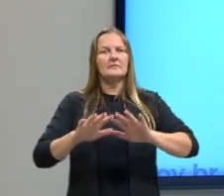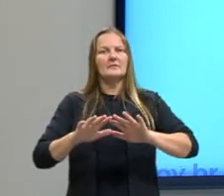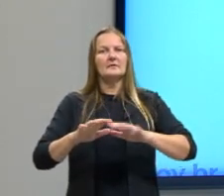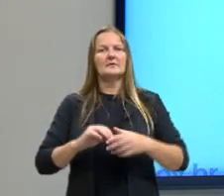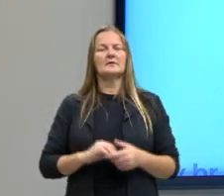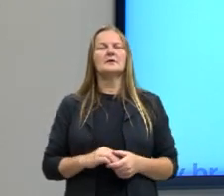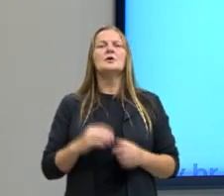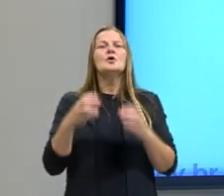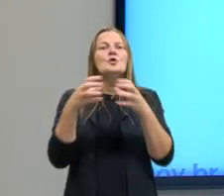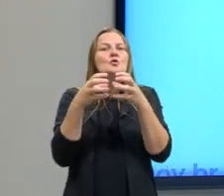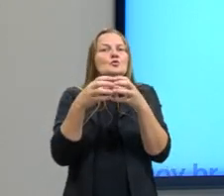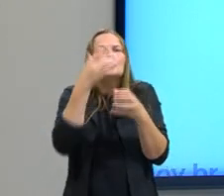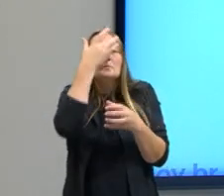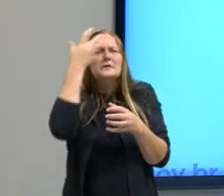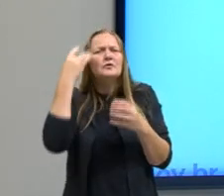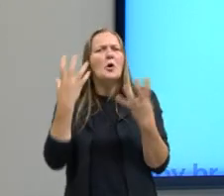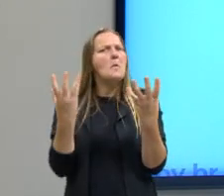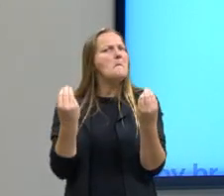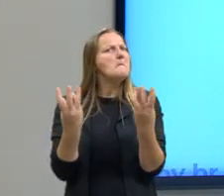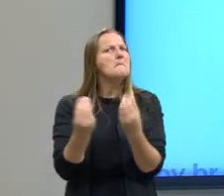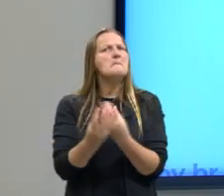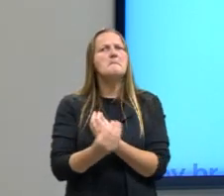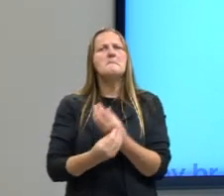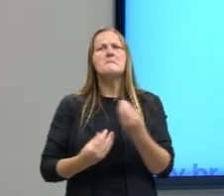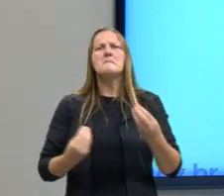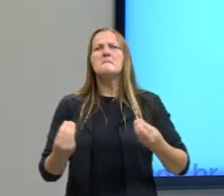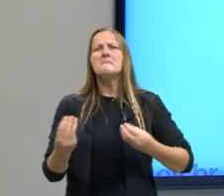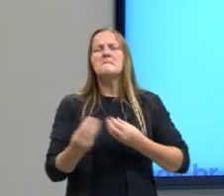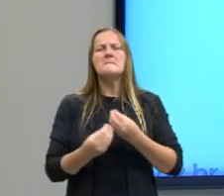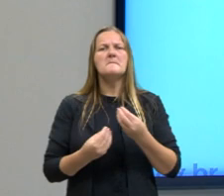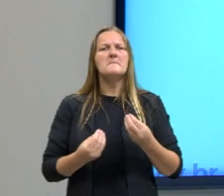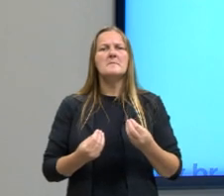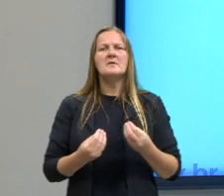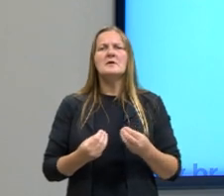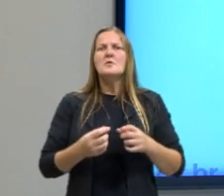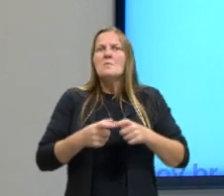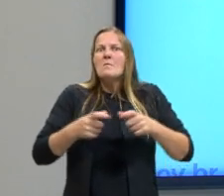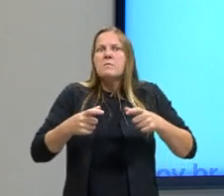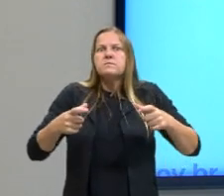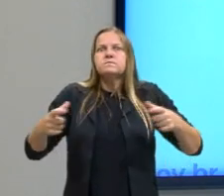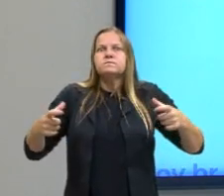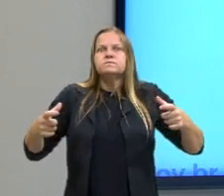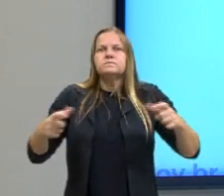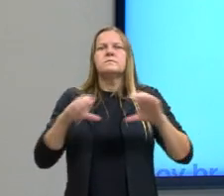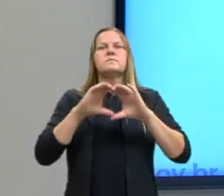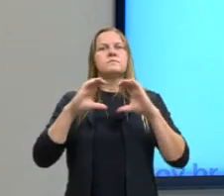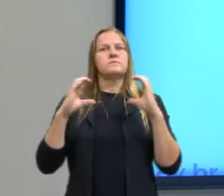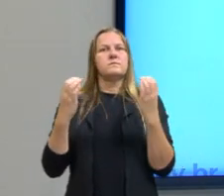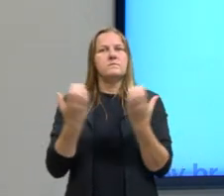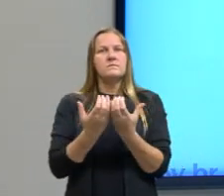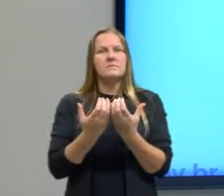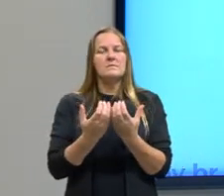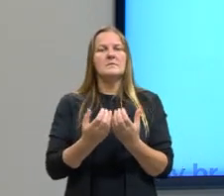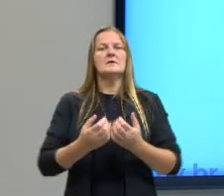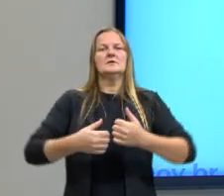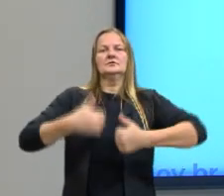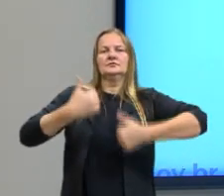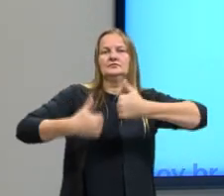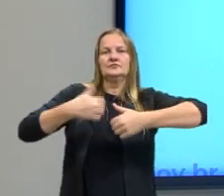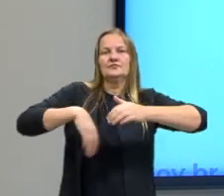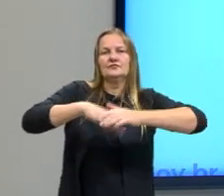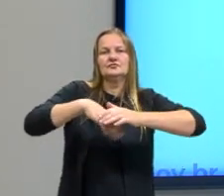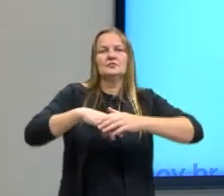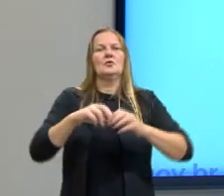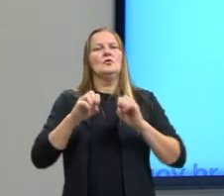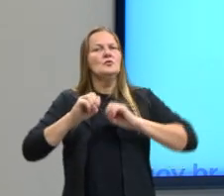grande número de pessoas envolve grande número de pessoas uma grande comunidade pessoas explica em futebol está